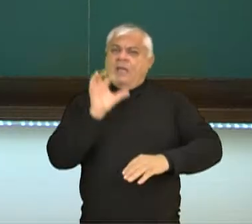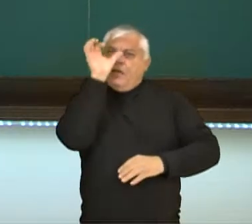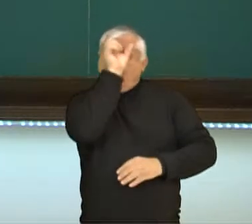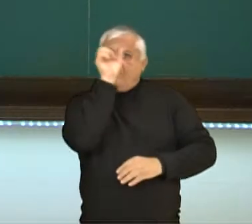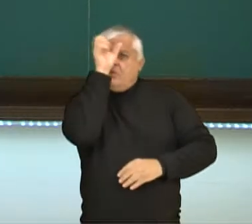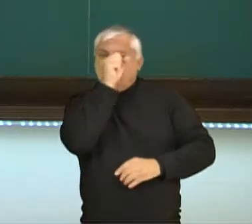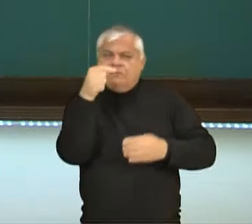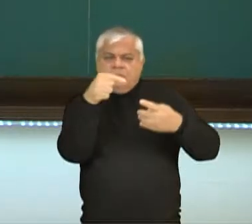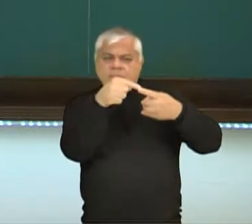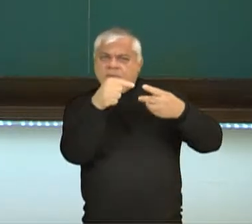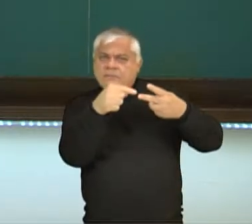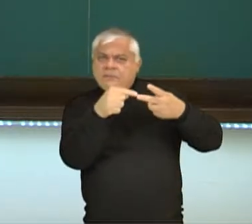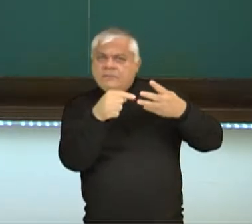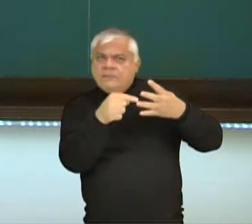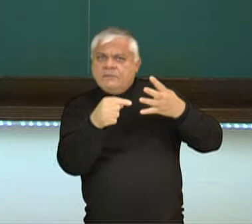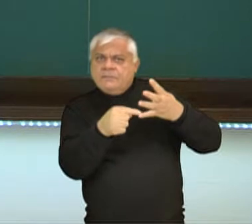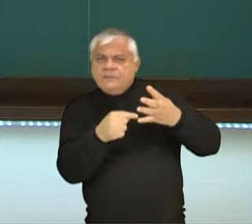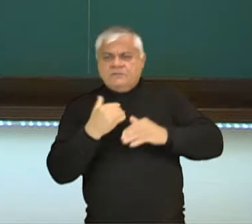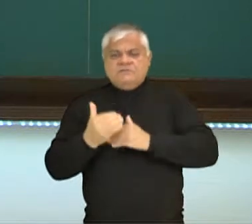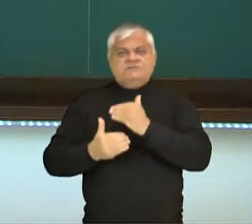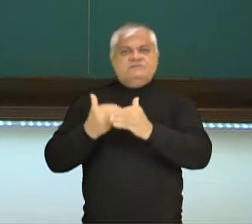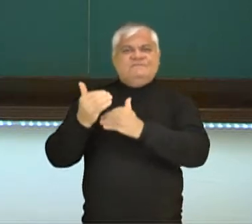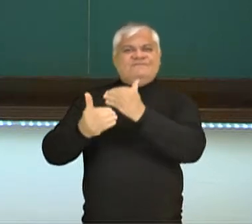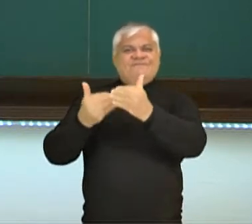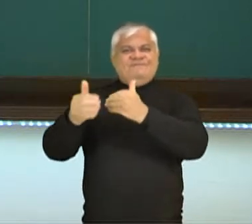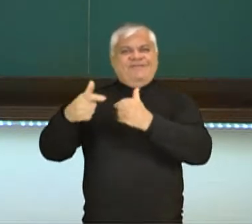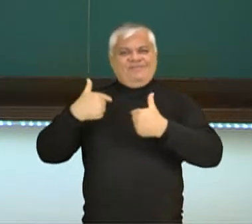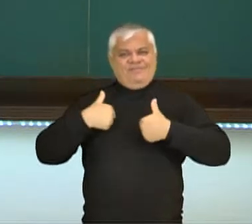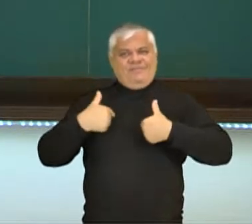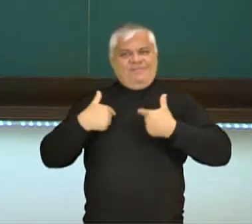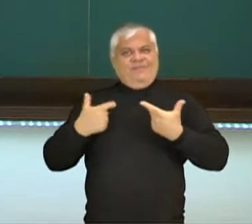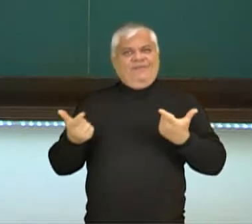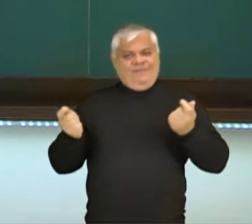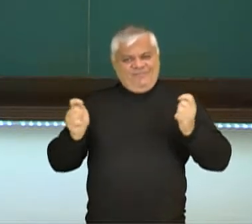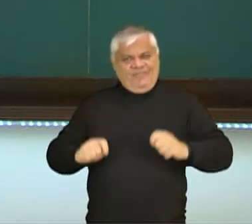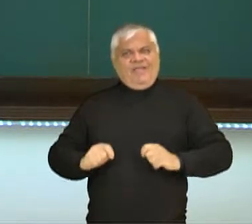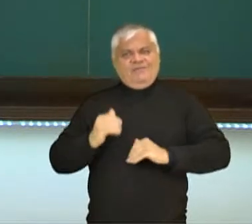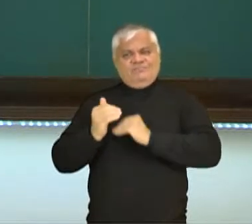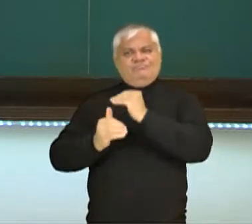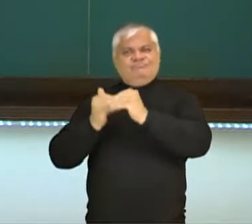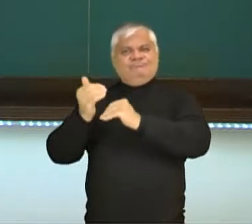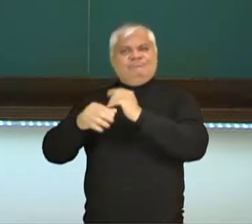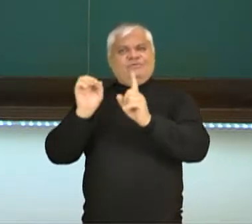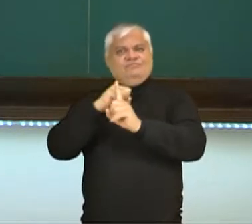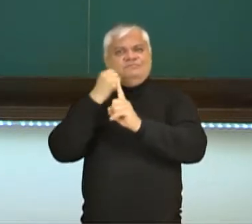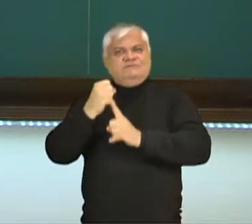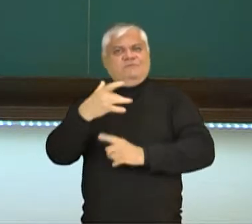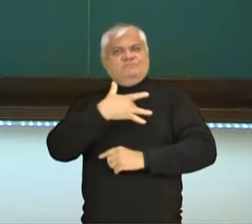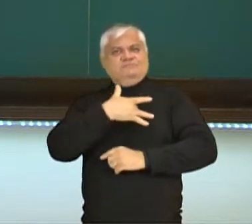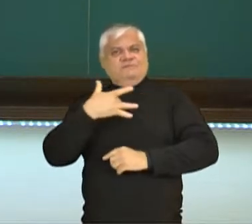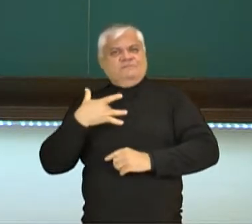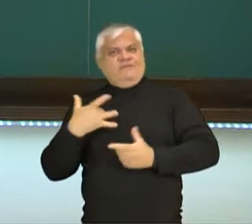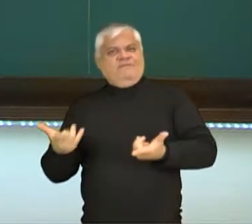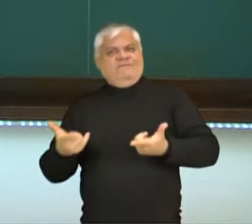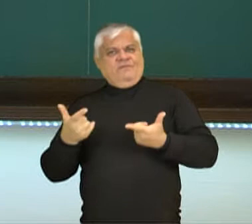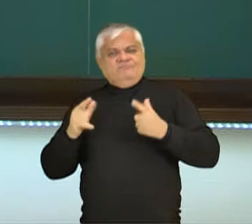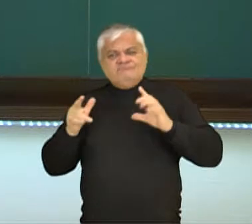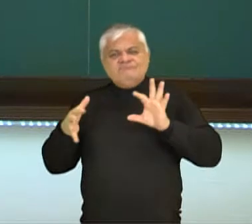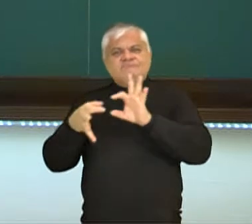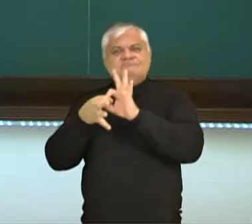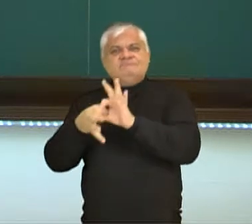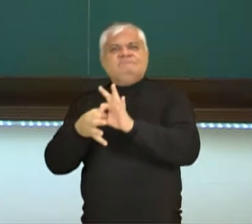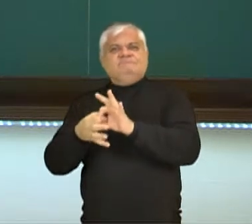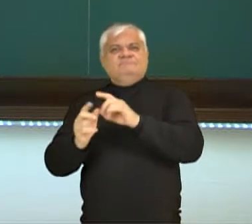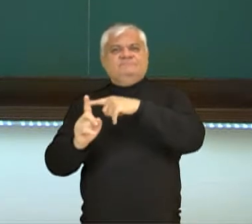são adequados para o desenvolvimento de uma construção social saudável, adequada